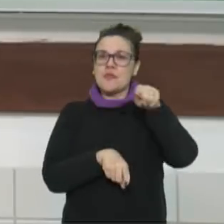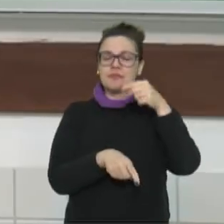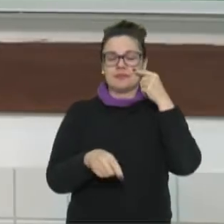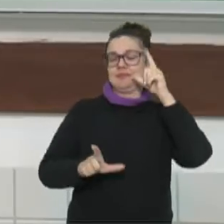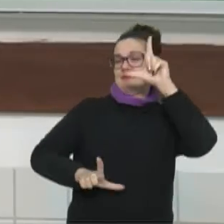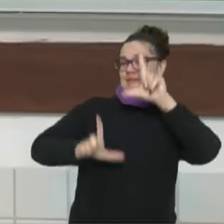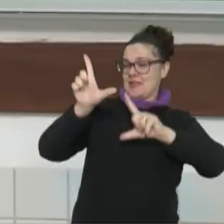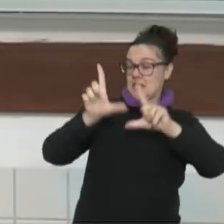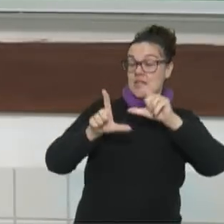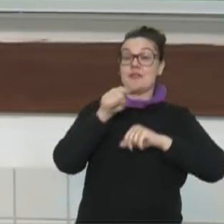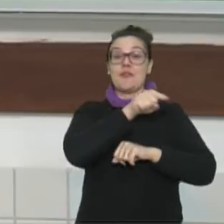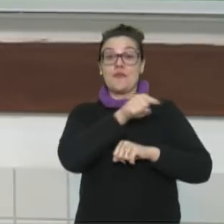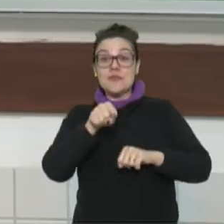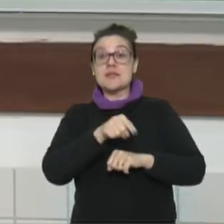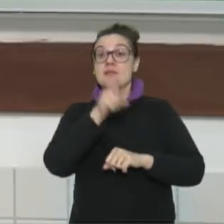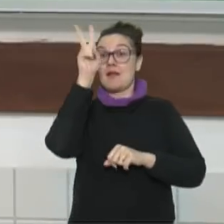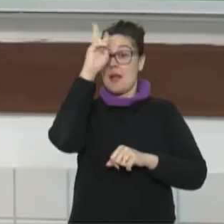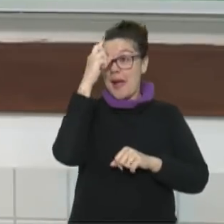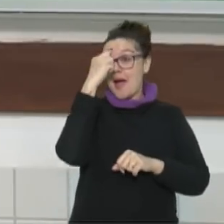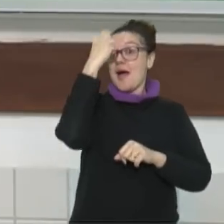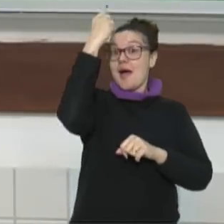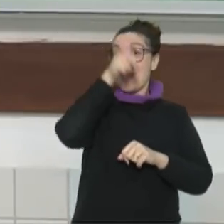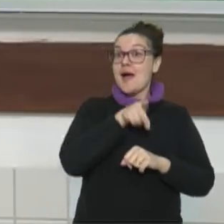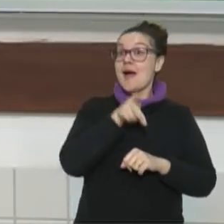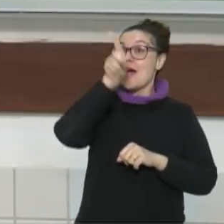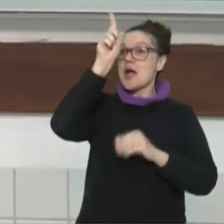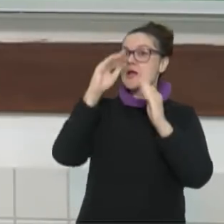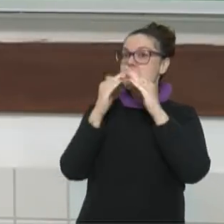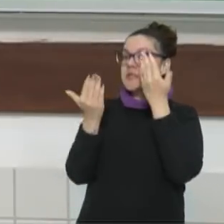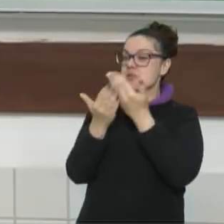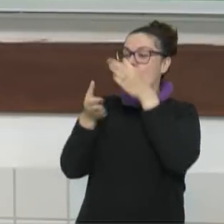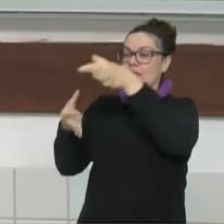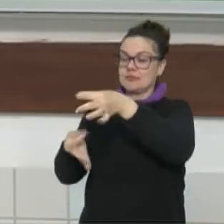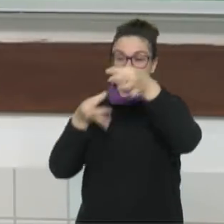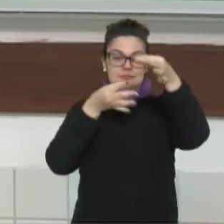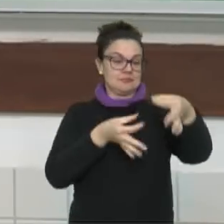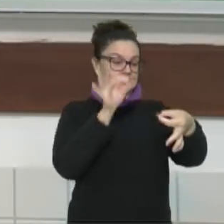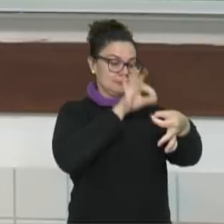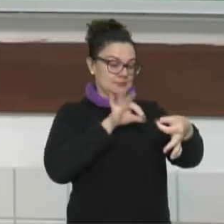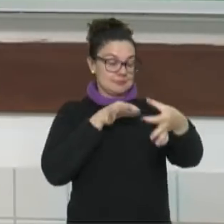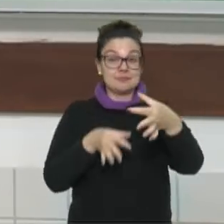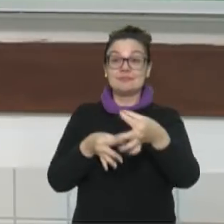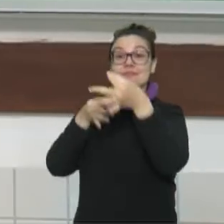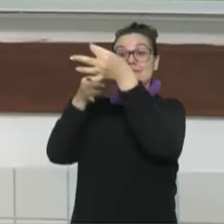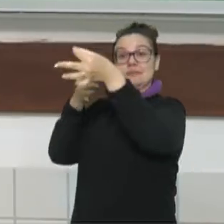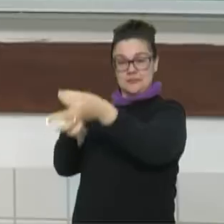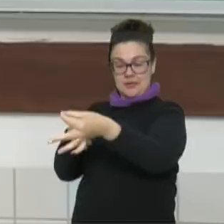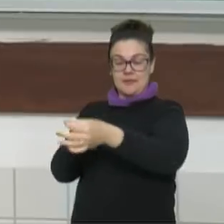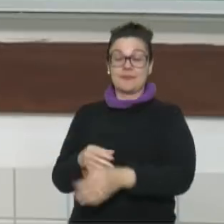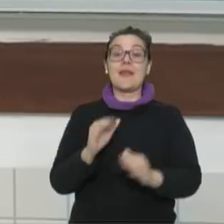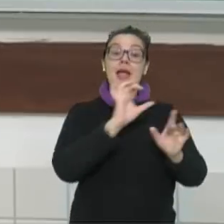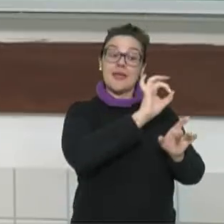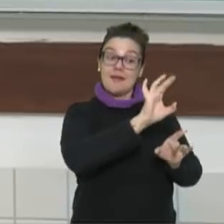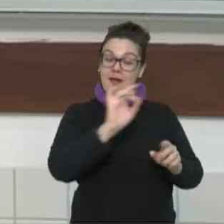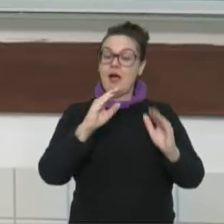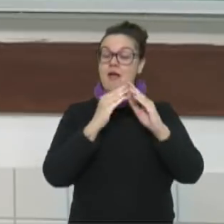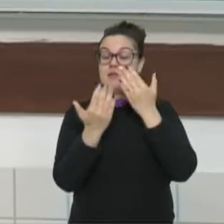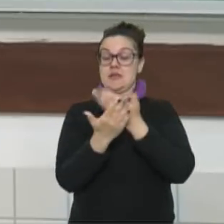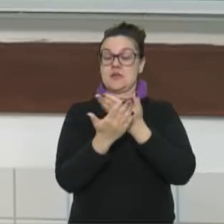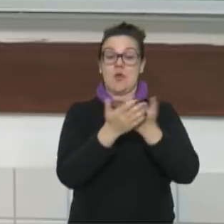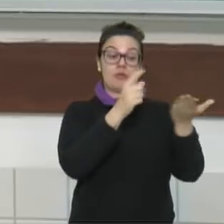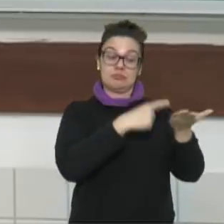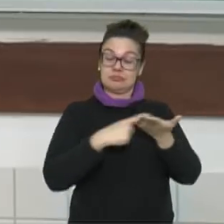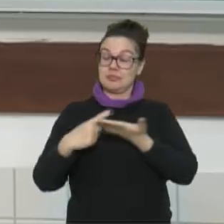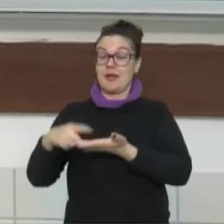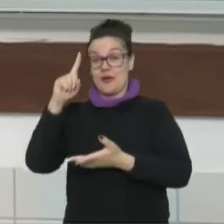televisão, né, lembrar de pegar as atividades no colégio e devolver. sendo que cada escola tem o seu combinado de dias